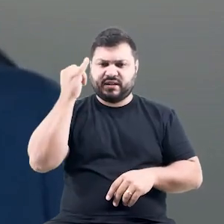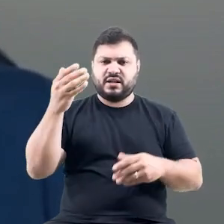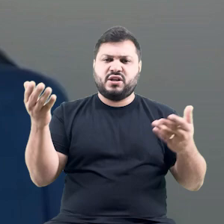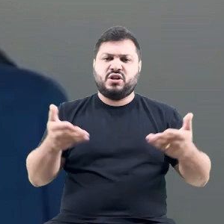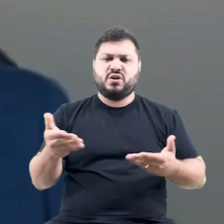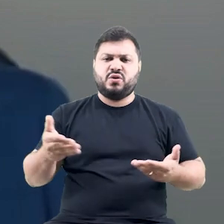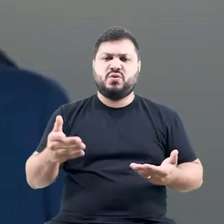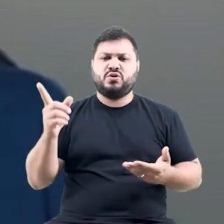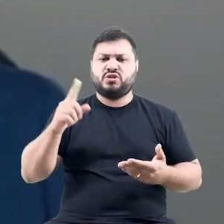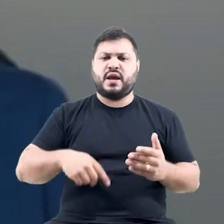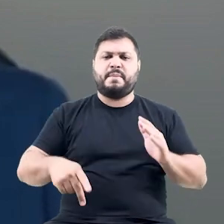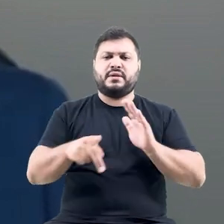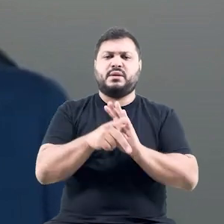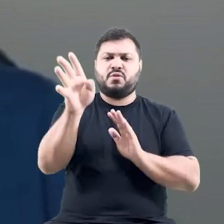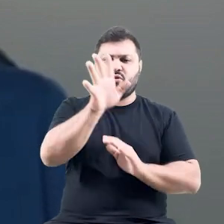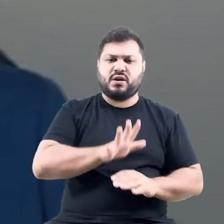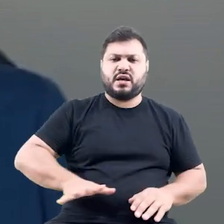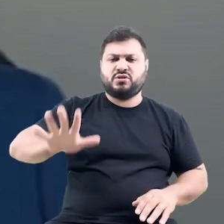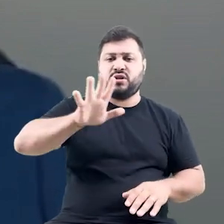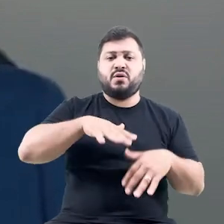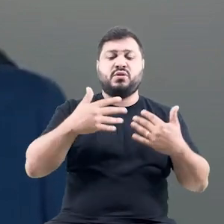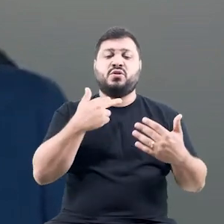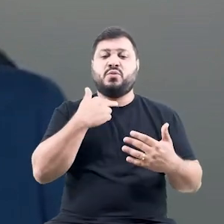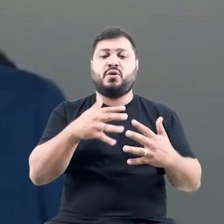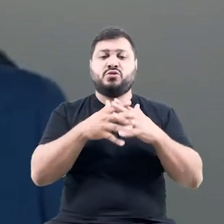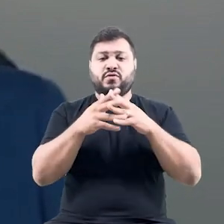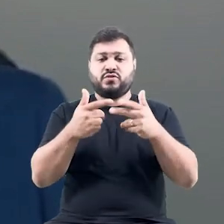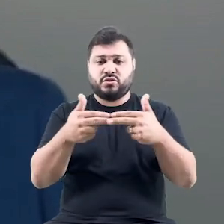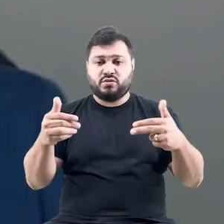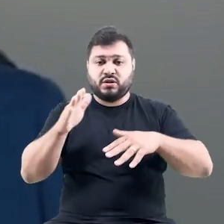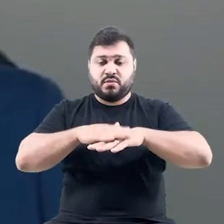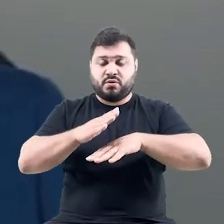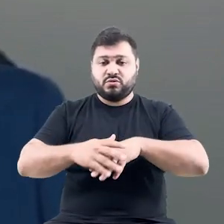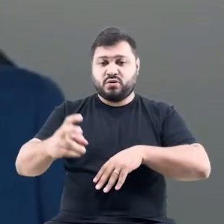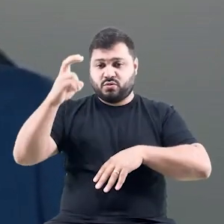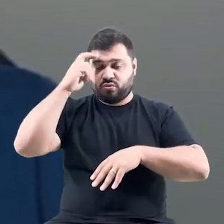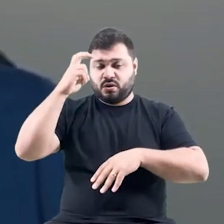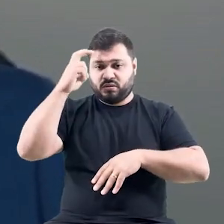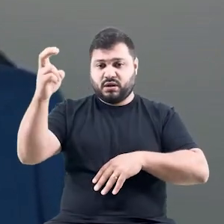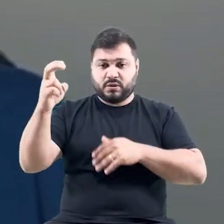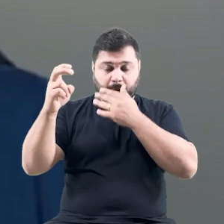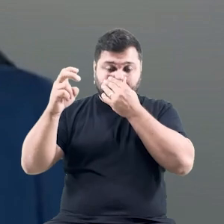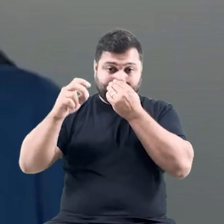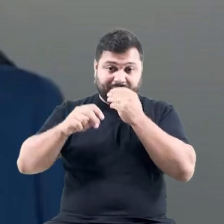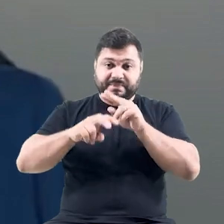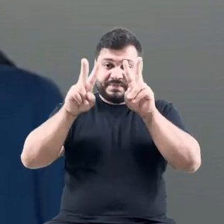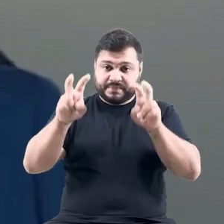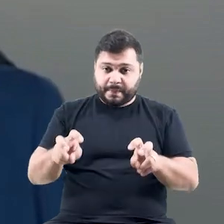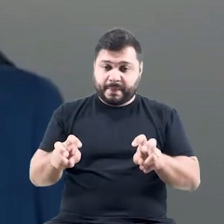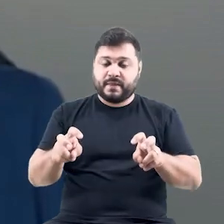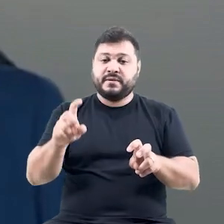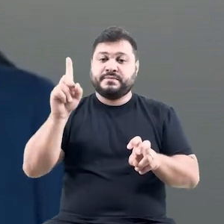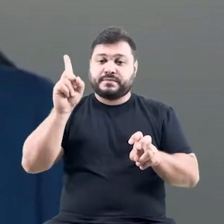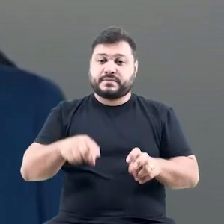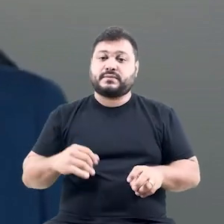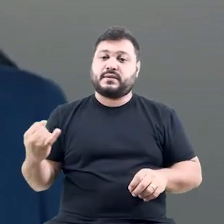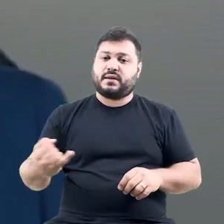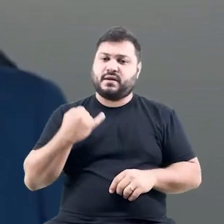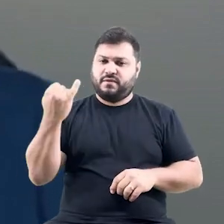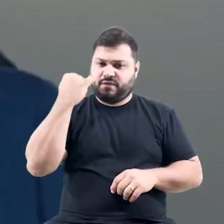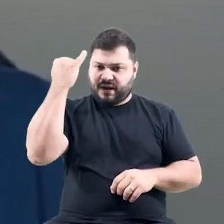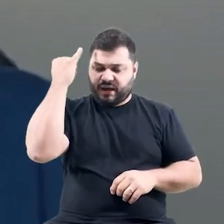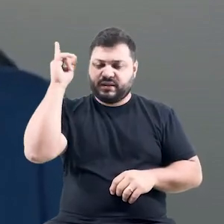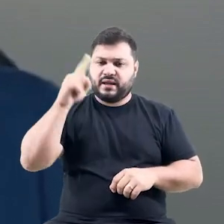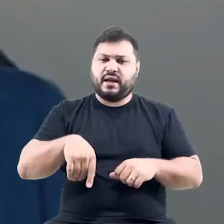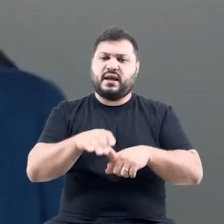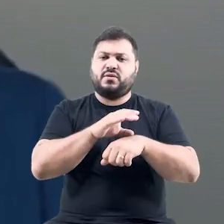válida e hoje é considerada um patrimônio nacional. Não há que se confundir as coisas. Produção cultural e intelectual da população penitenciária é